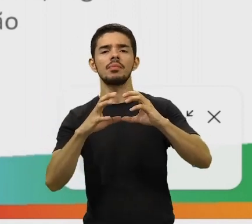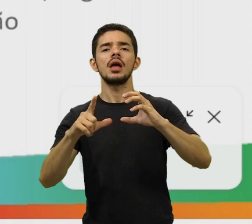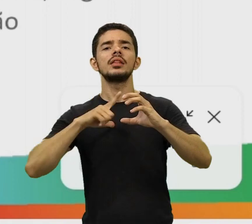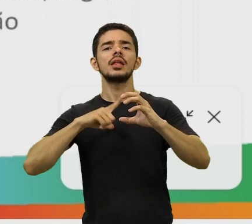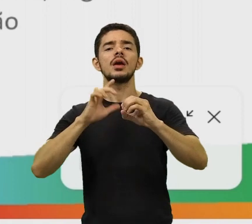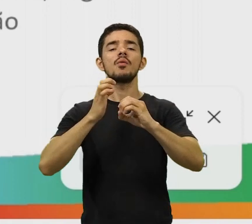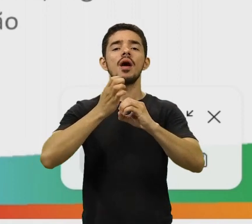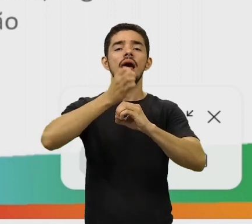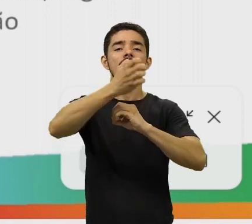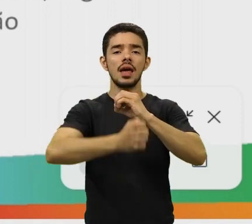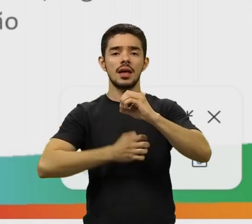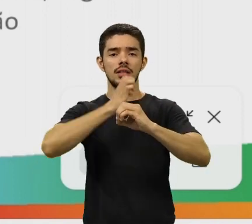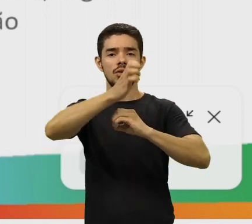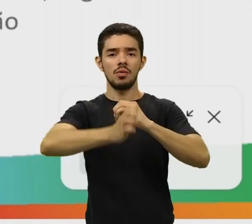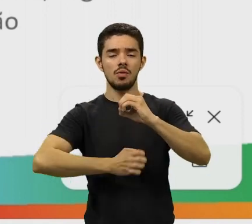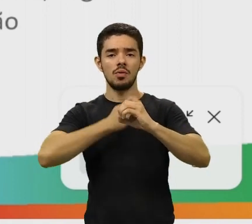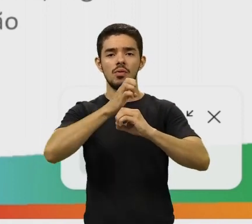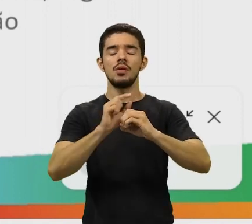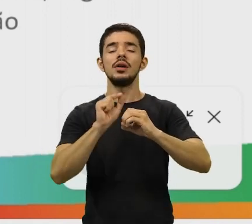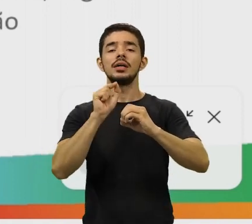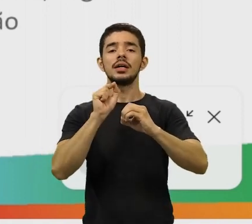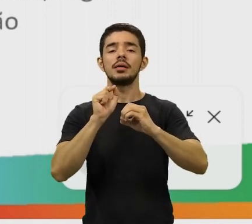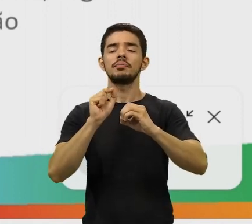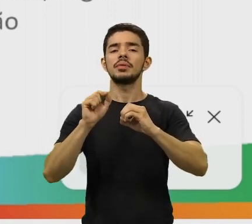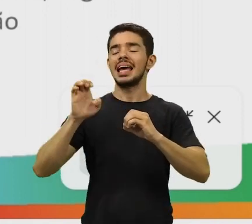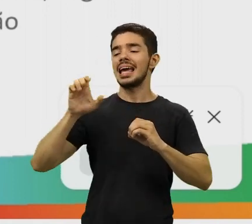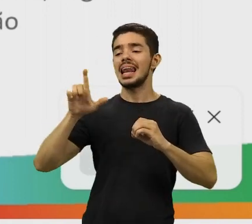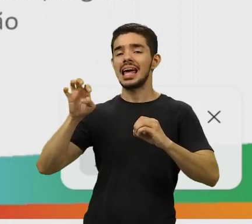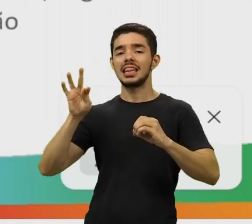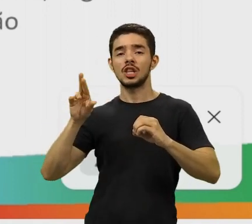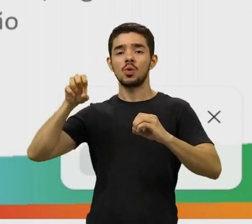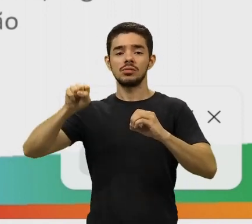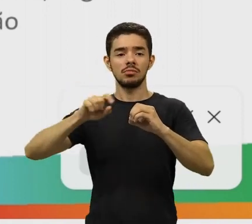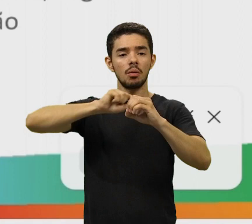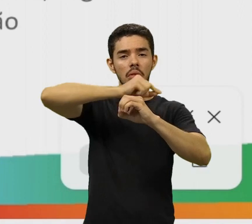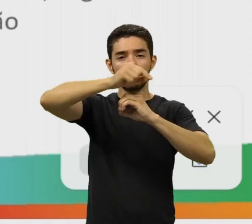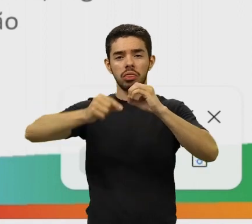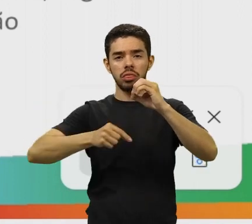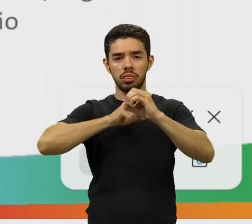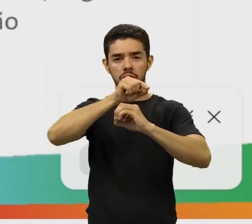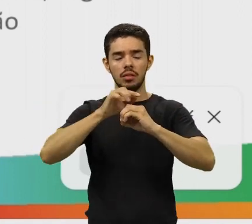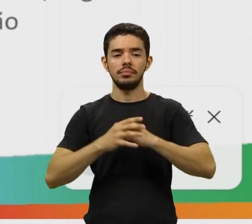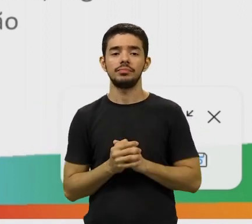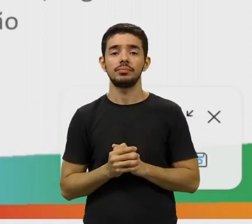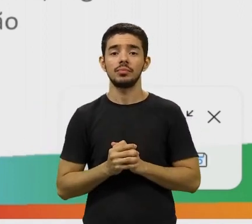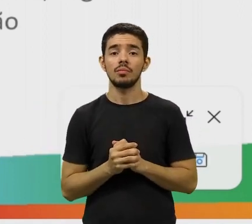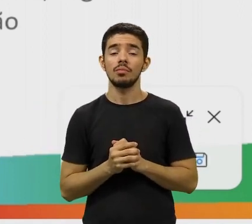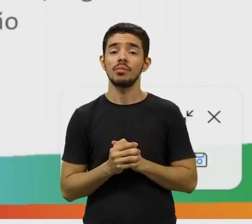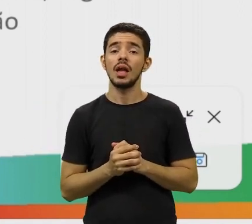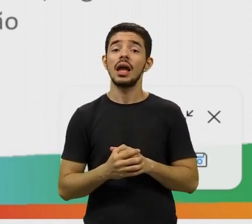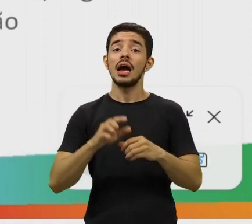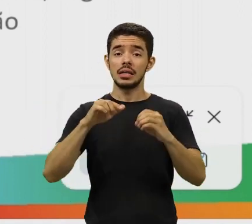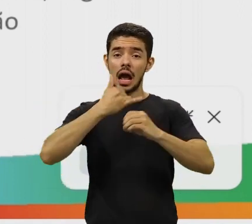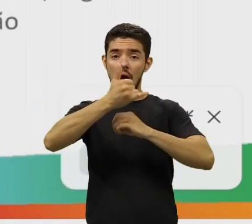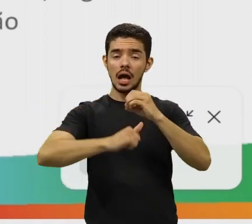Ficam os elétrons, que nós chamamos de elétrons localizados na eletrosfera. Desse átomo, o único